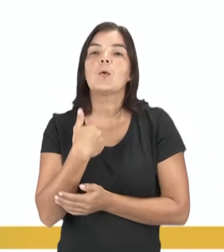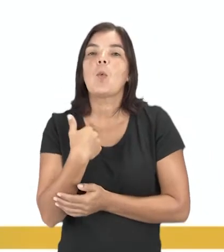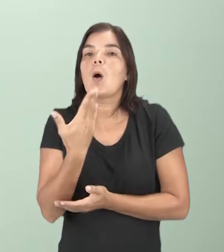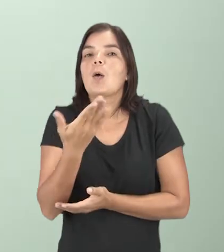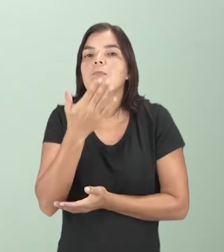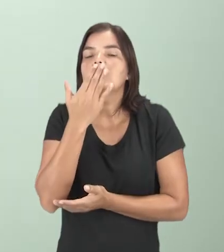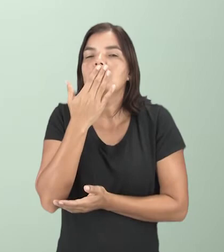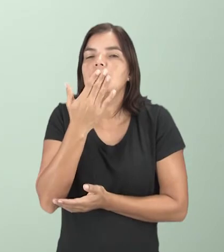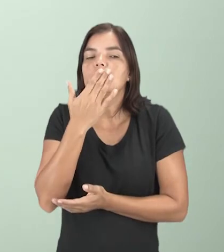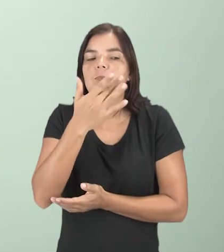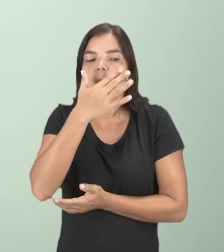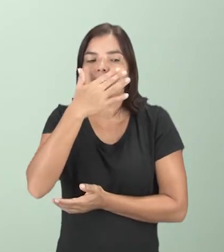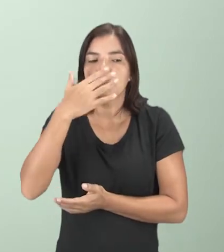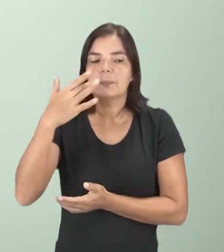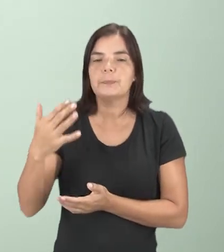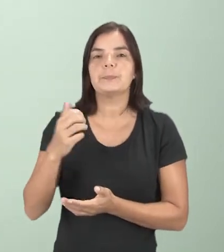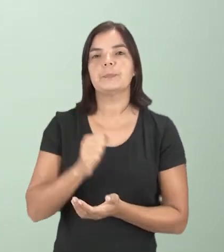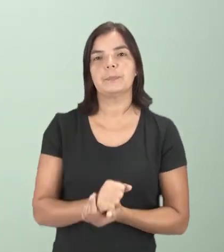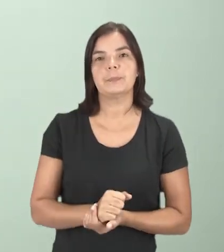cheiro.